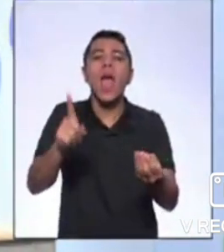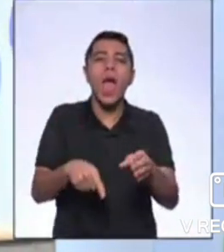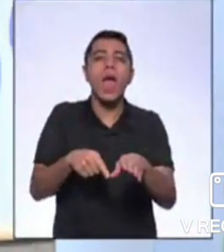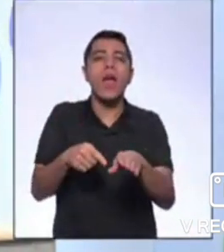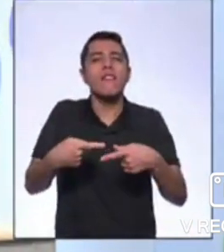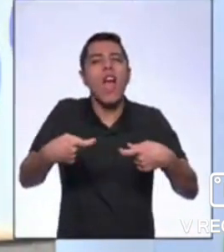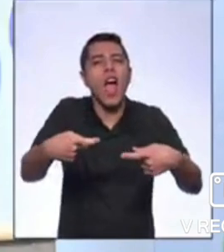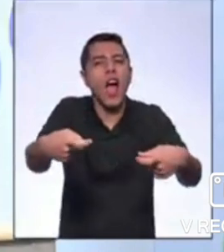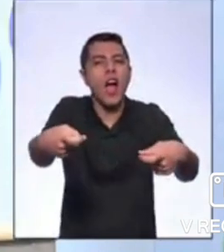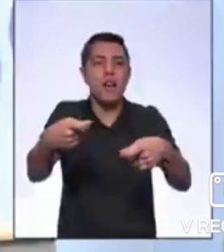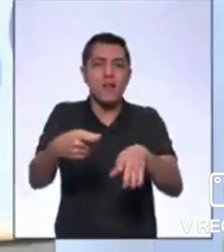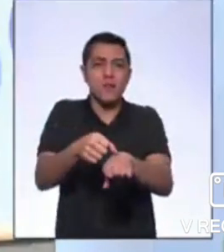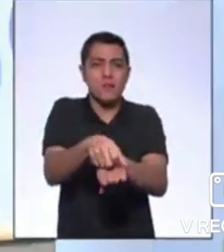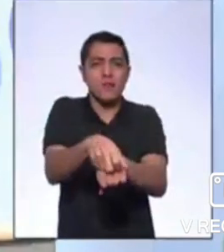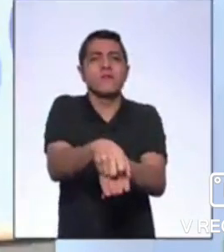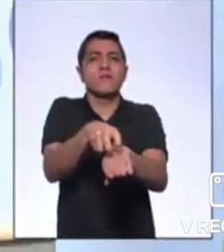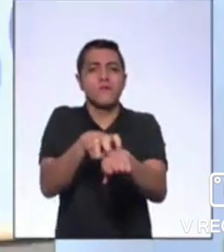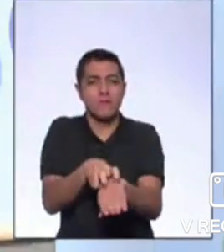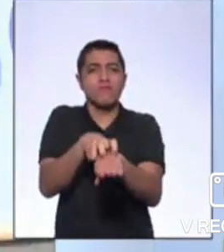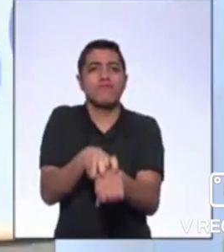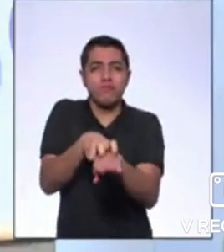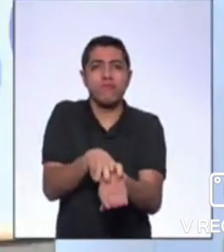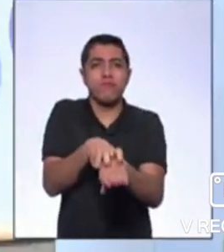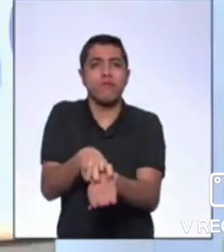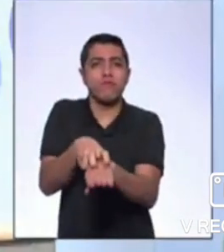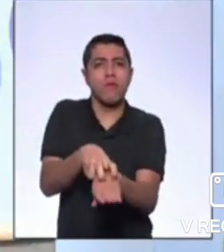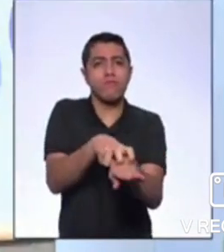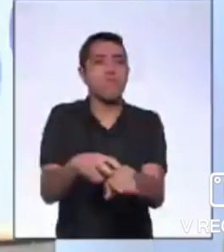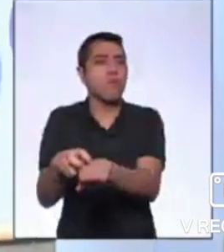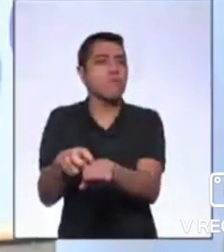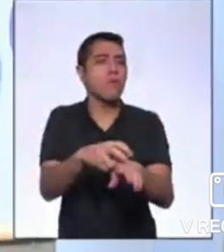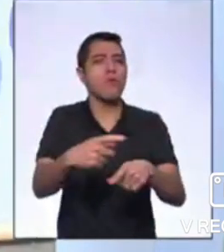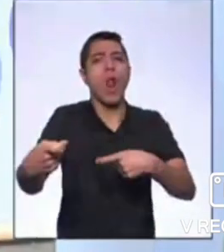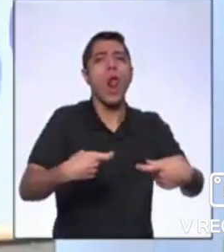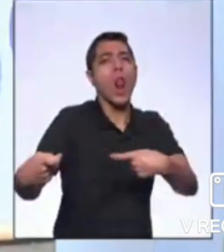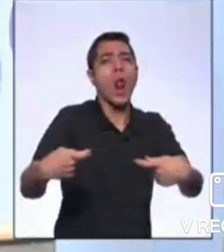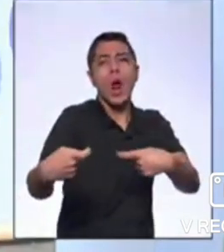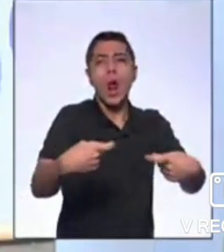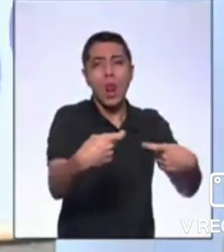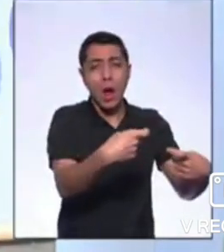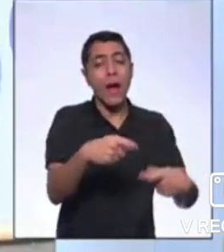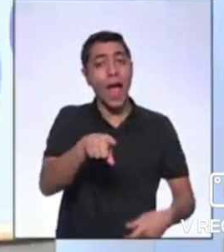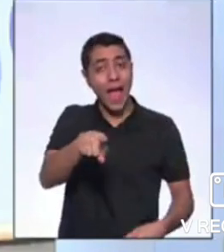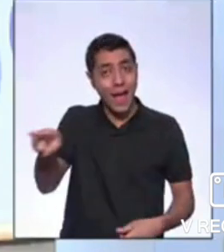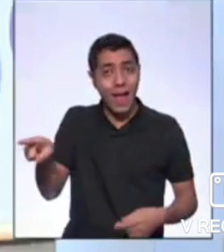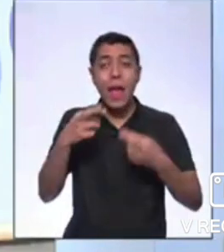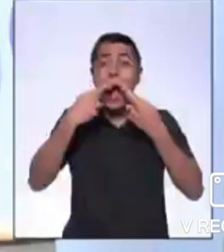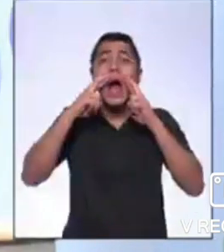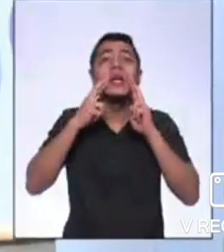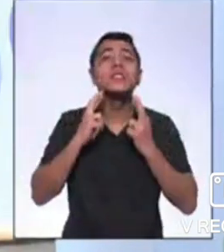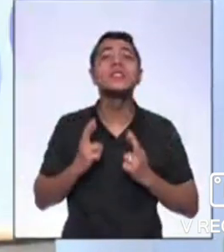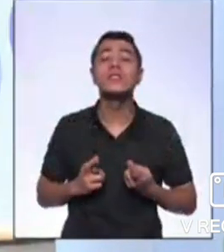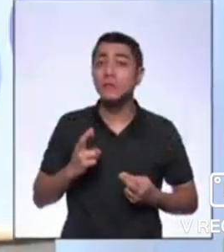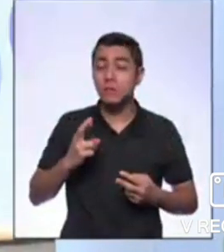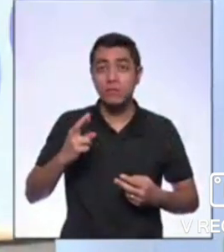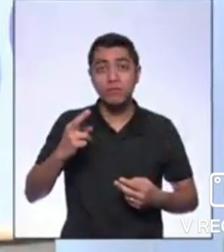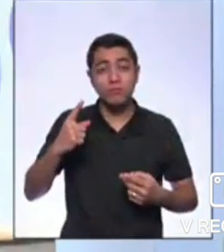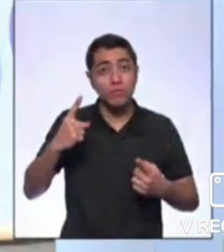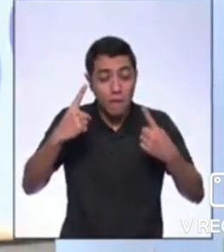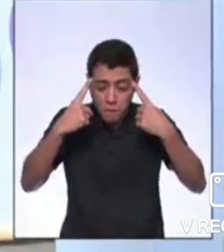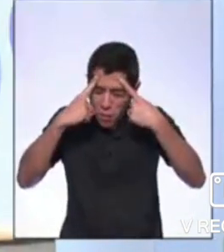filmes. Dos romanos. Isso. E eram muito violentos os assírios, né?